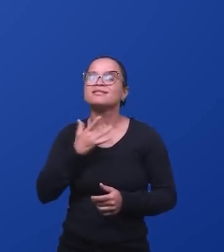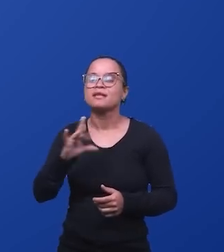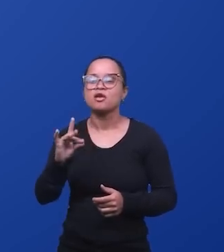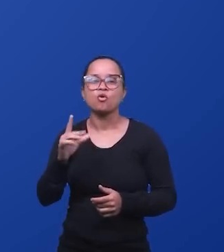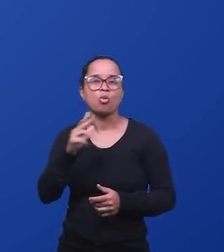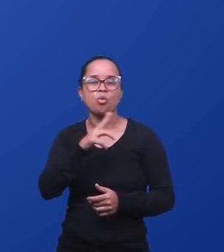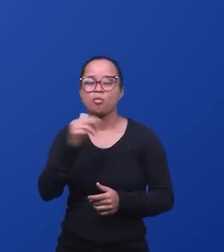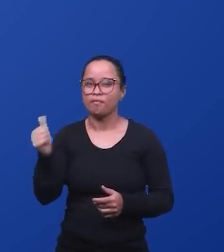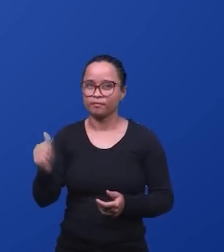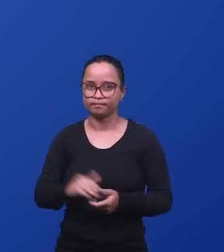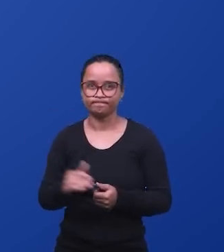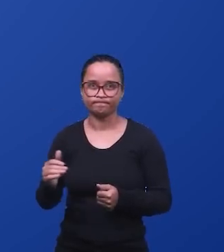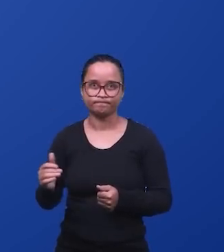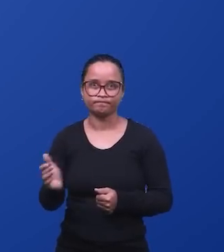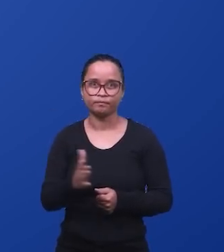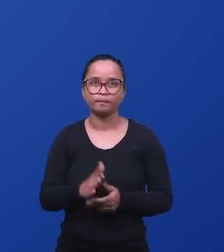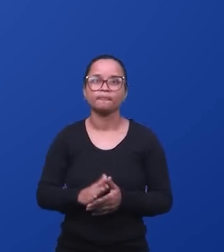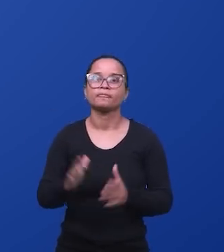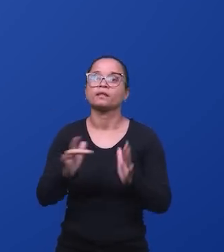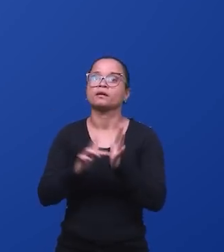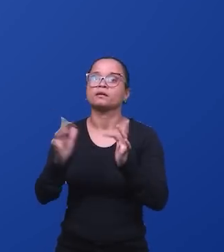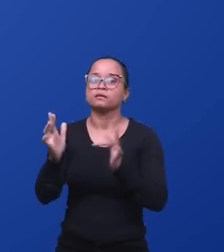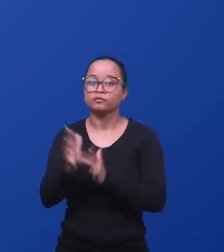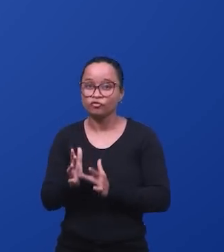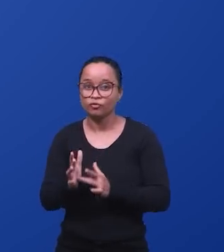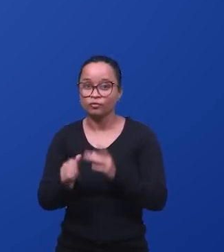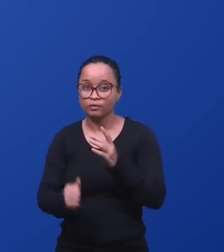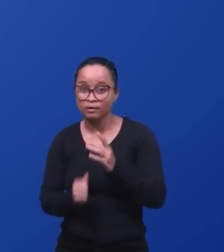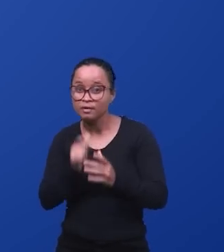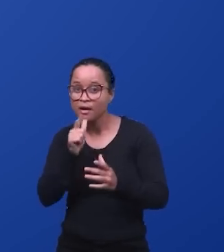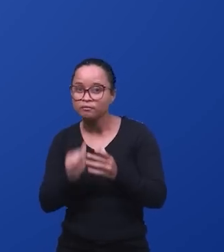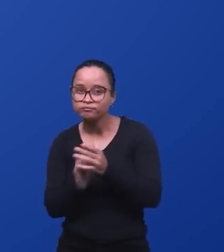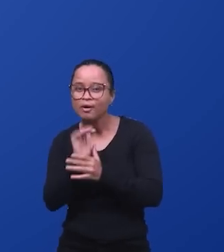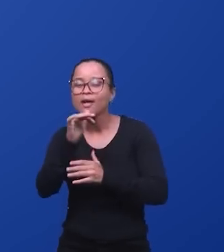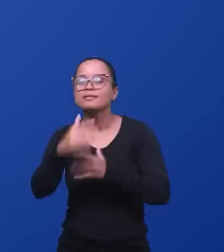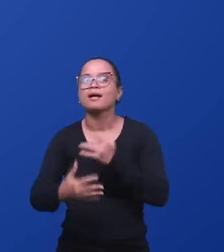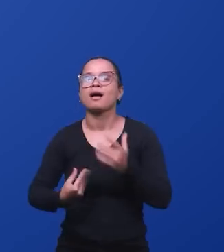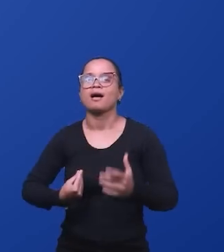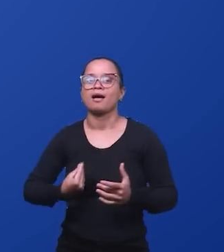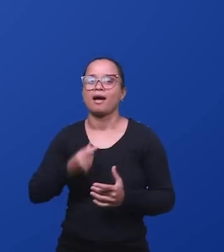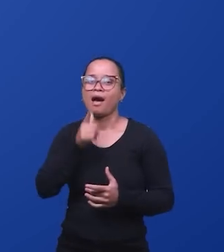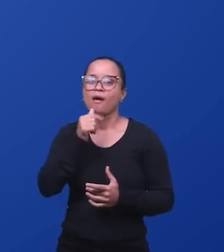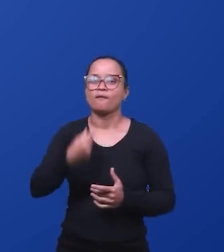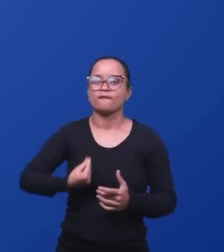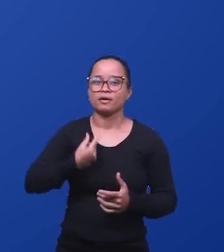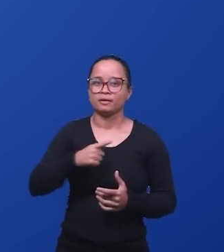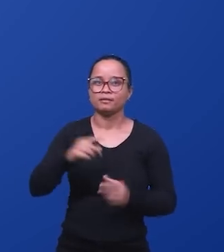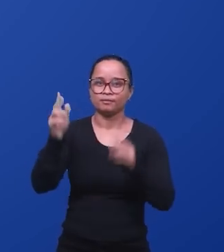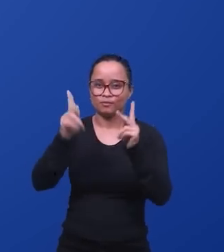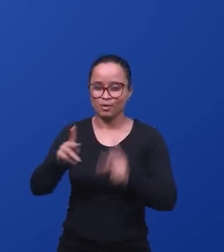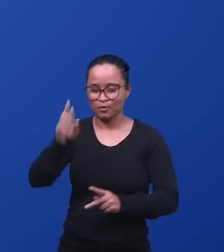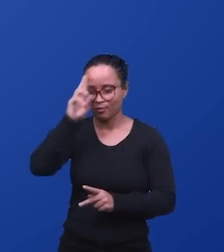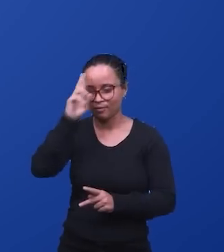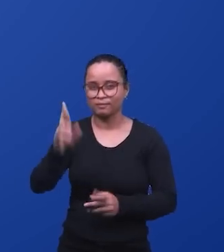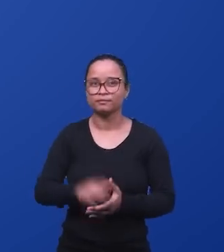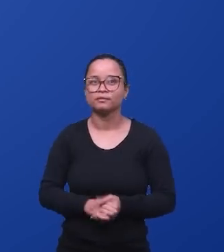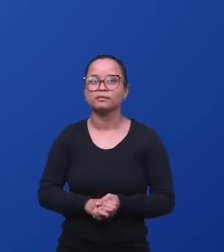sede. A todos a paz de Jesus. Jesus é a fonte das águas da vida. A paz do